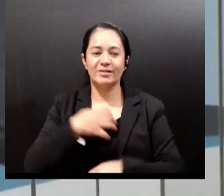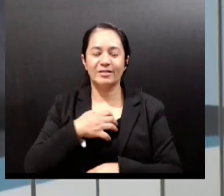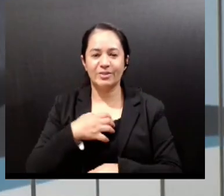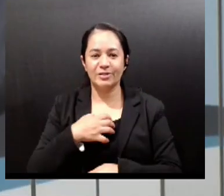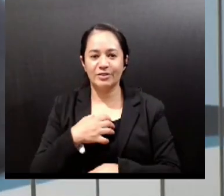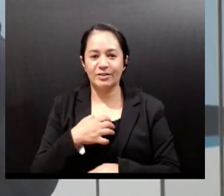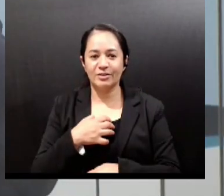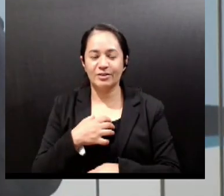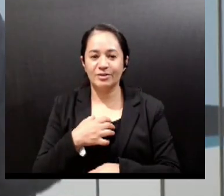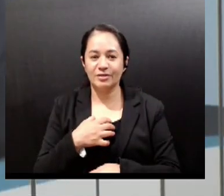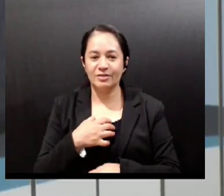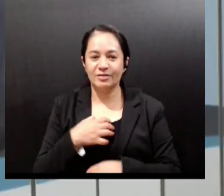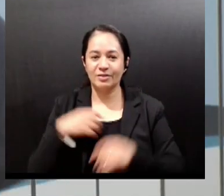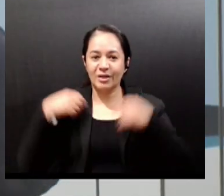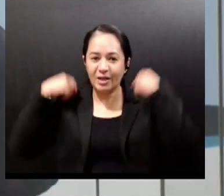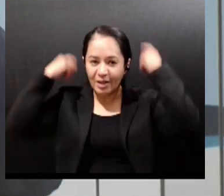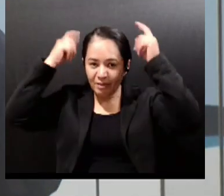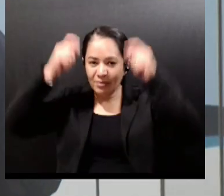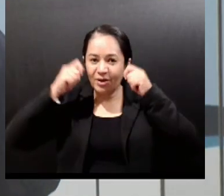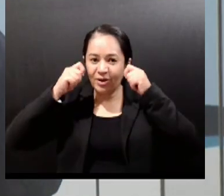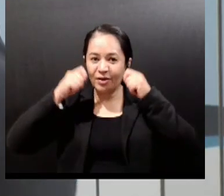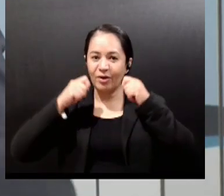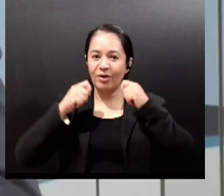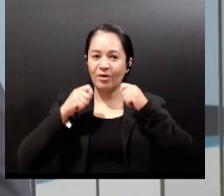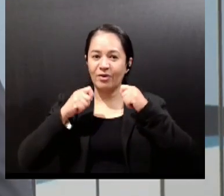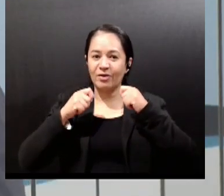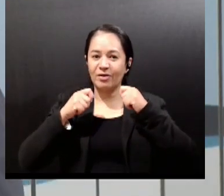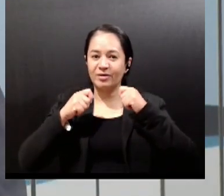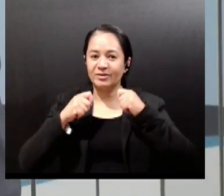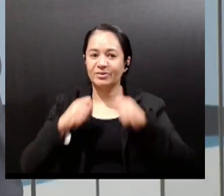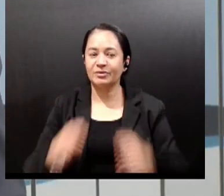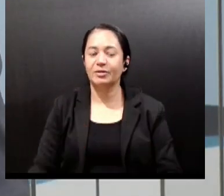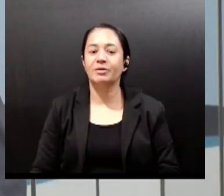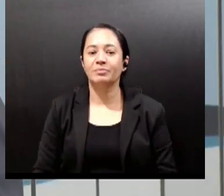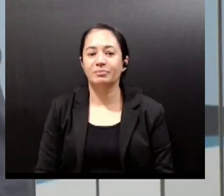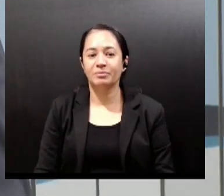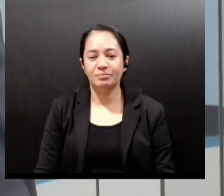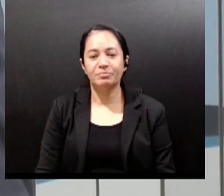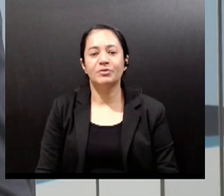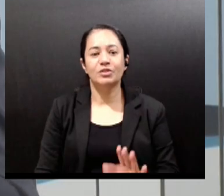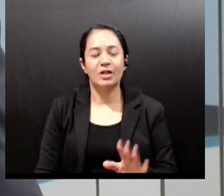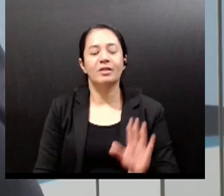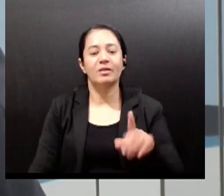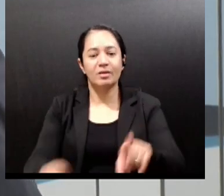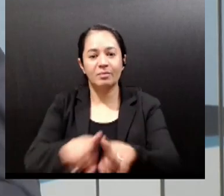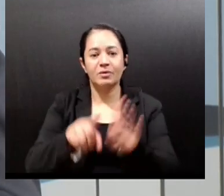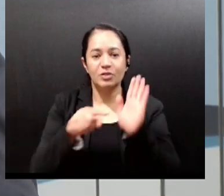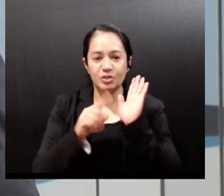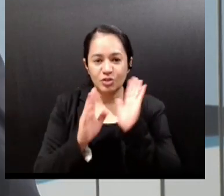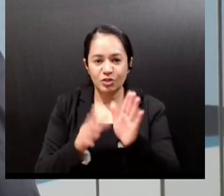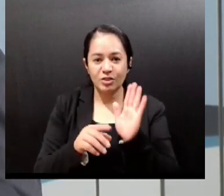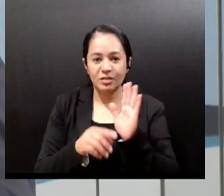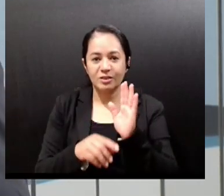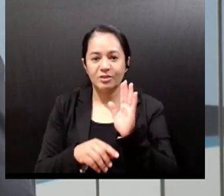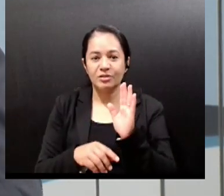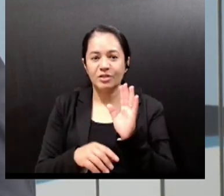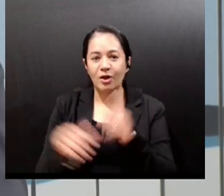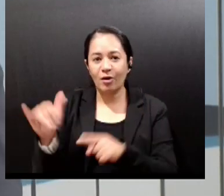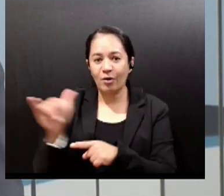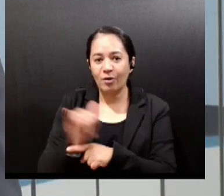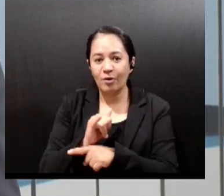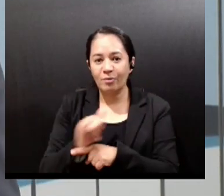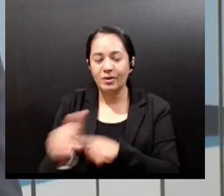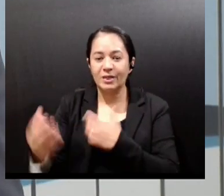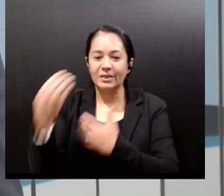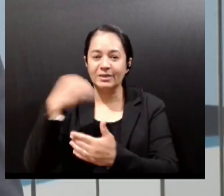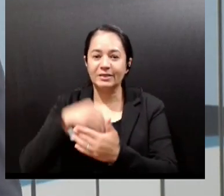o gorro, coloca e põe o capacete. Então isso também já foi um artifício dentro dessa dinâmica na